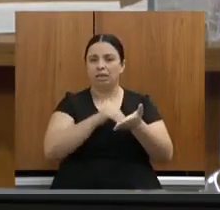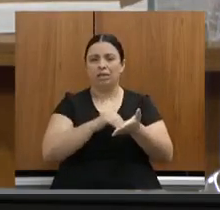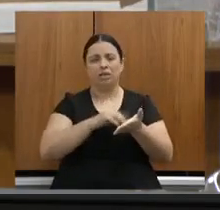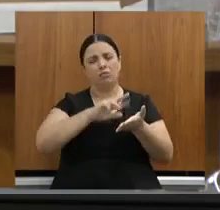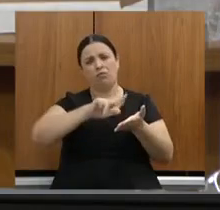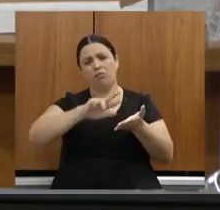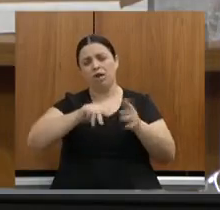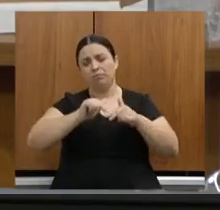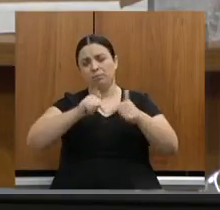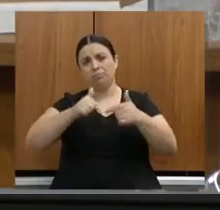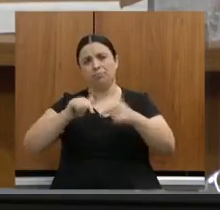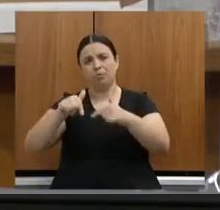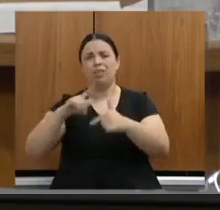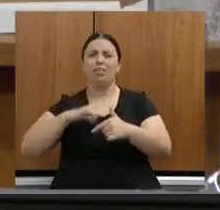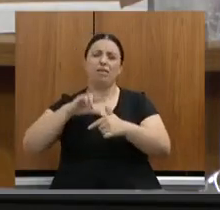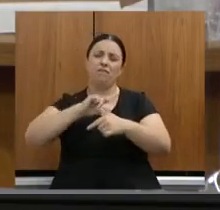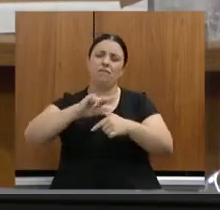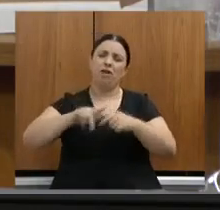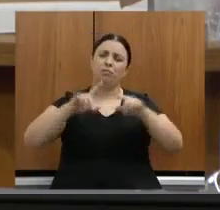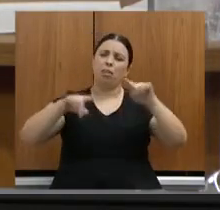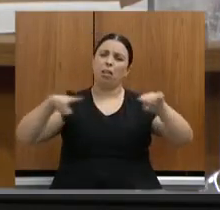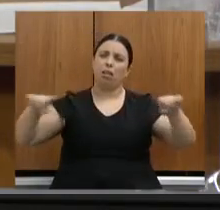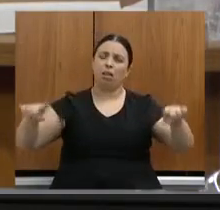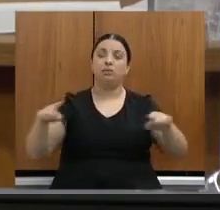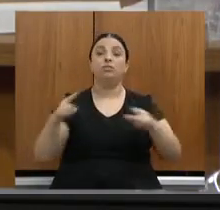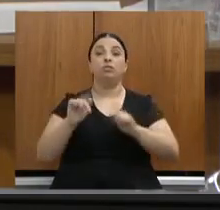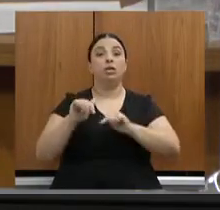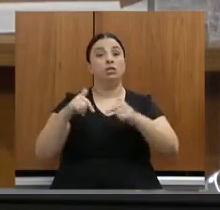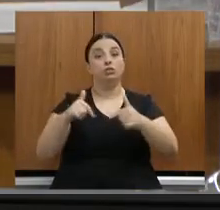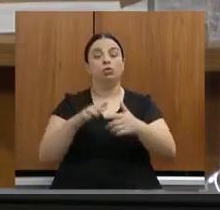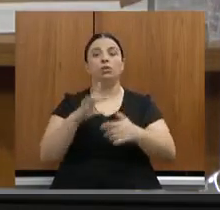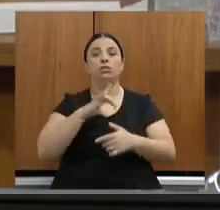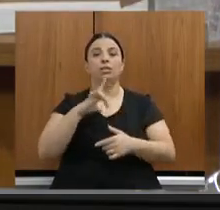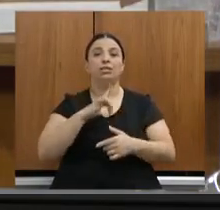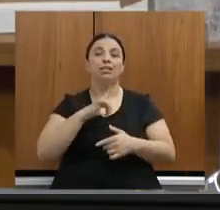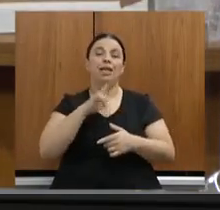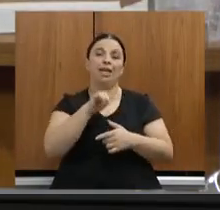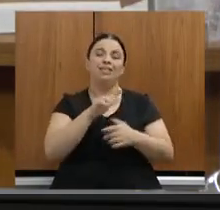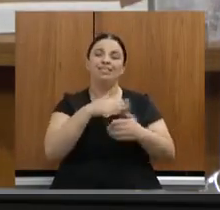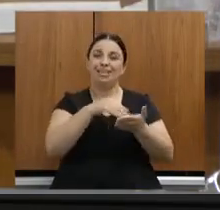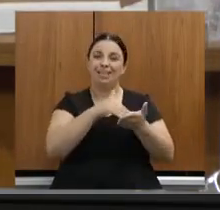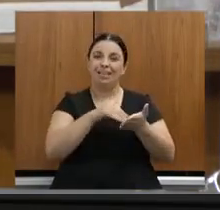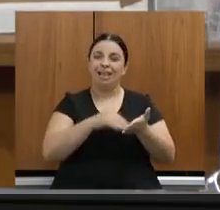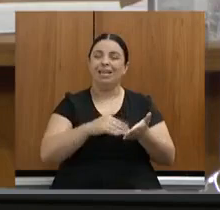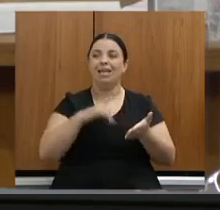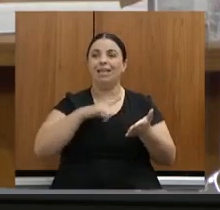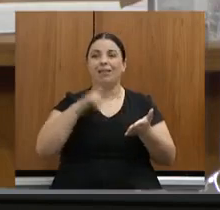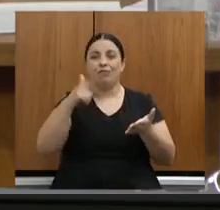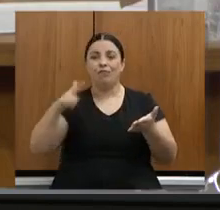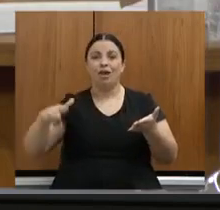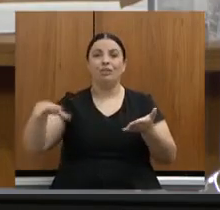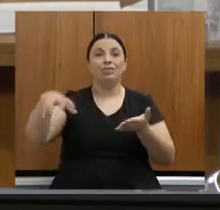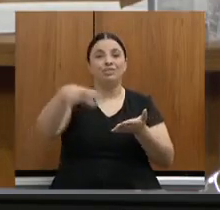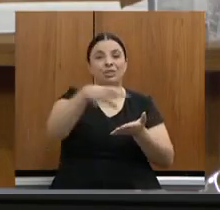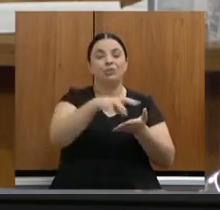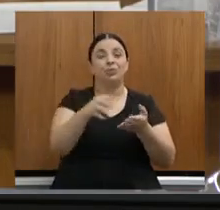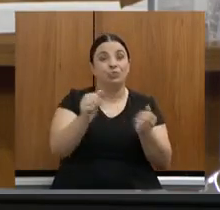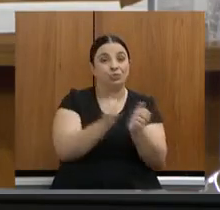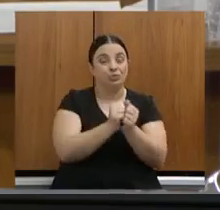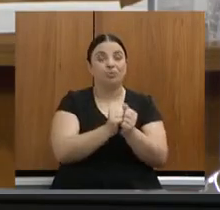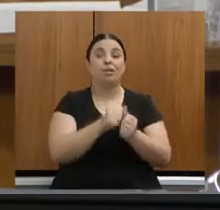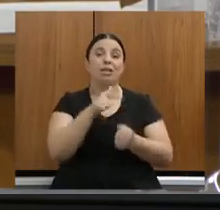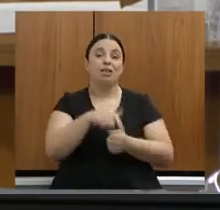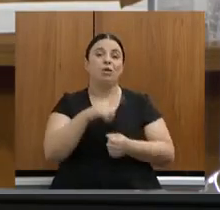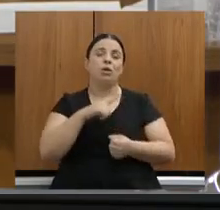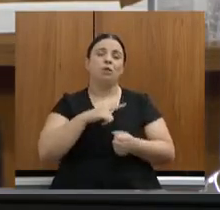é muito diversificada nós temos aí agricultura mais diversificada no Brasil a gente separou só alguns temas até